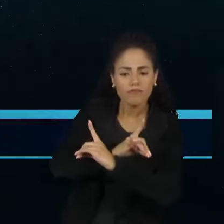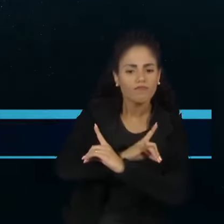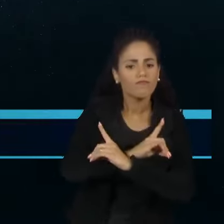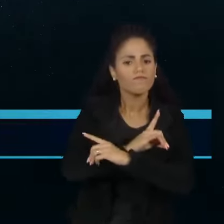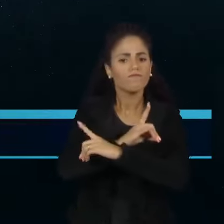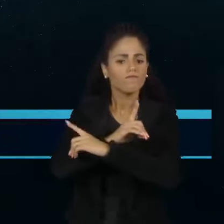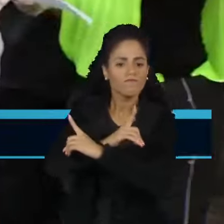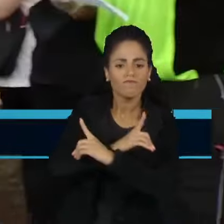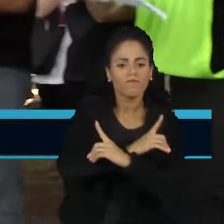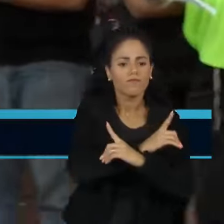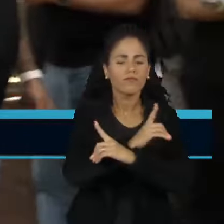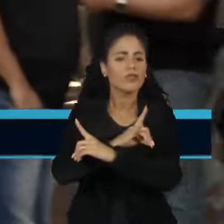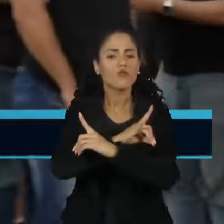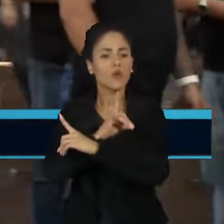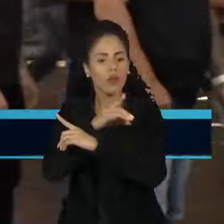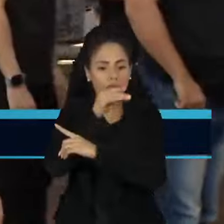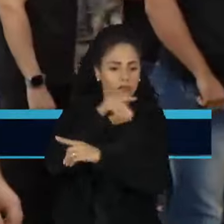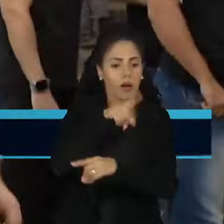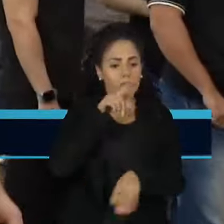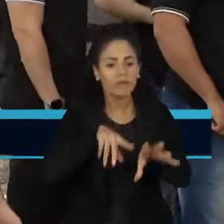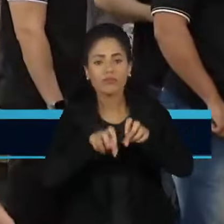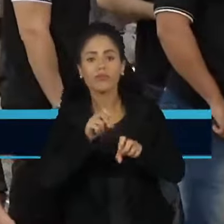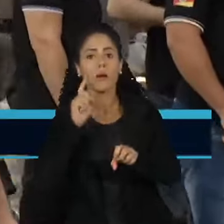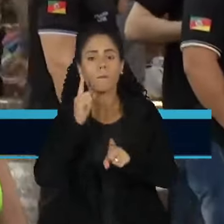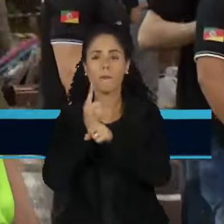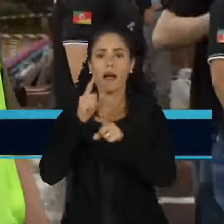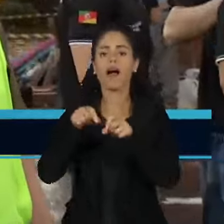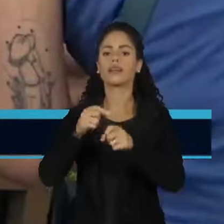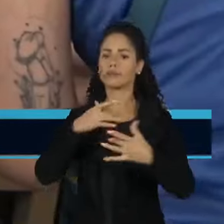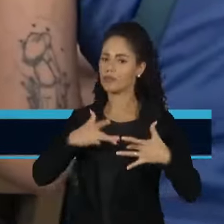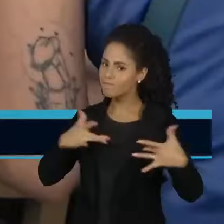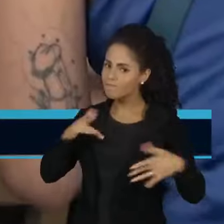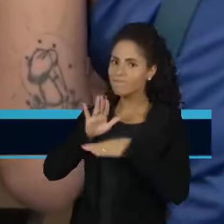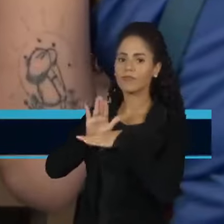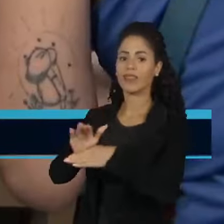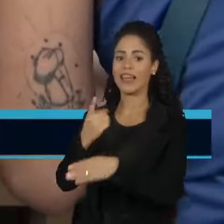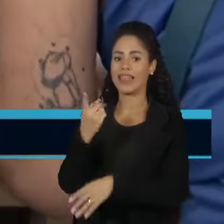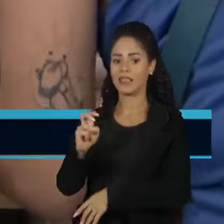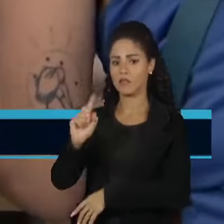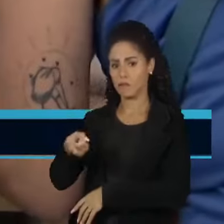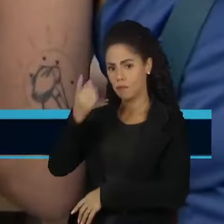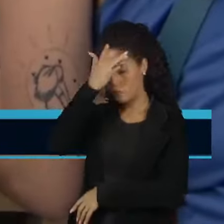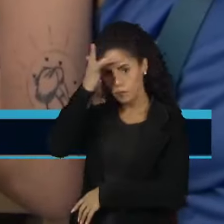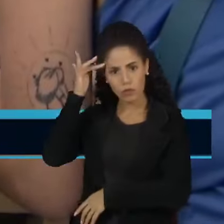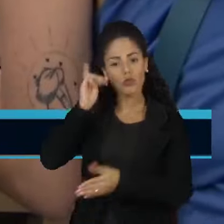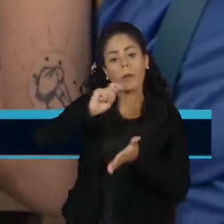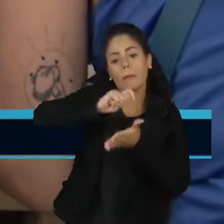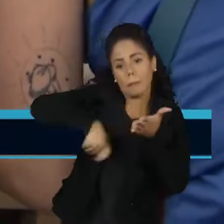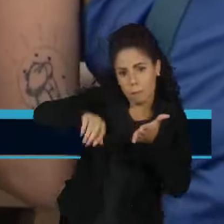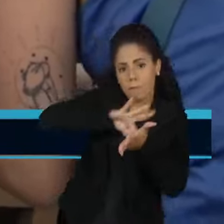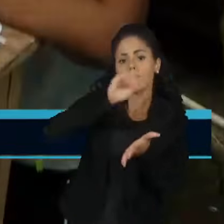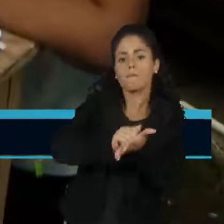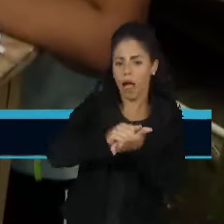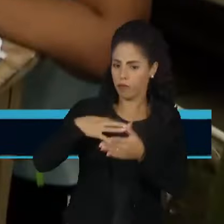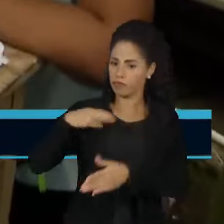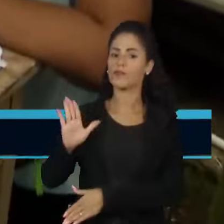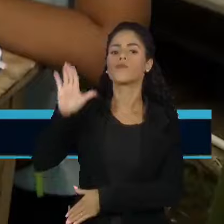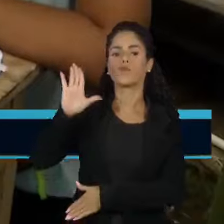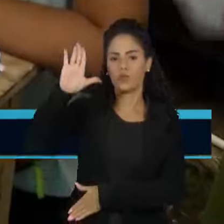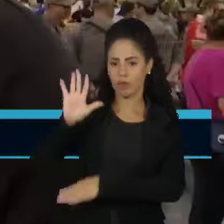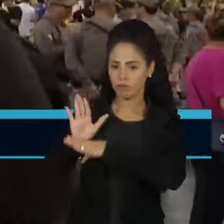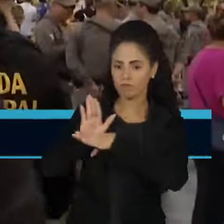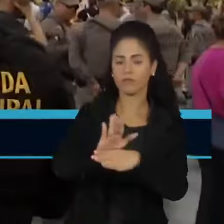participar dos trabalhos. A tragédia também atrai a solidariedade. 15 mil pessoas se inscreveram para atuar como